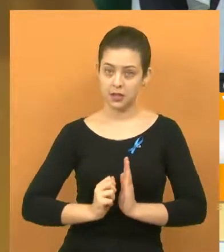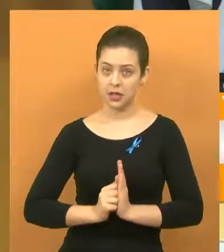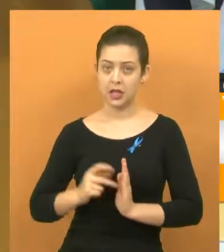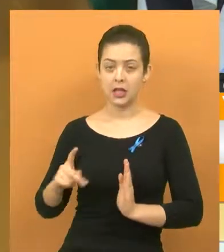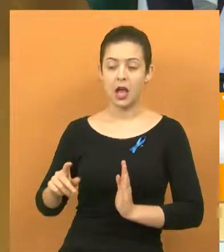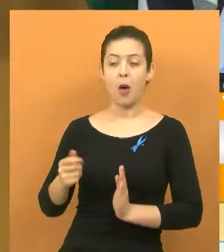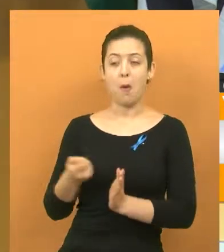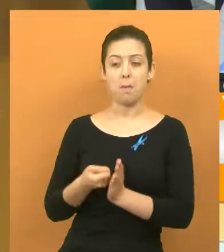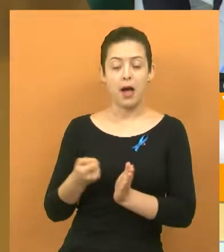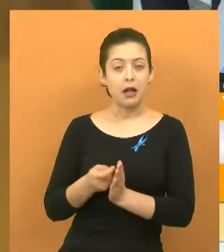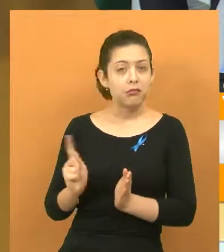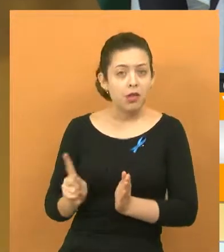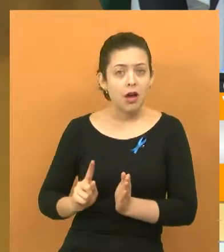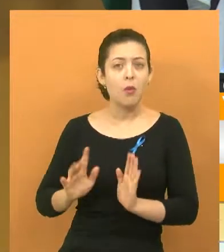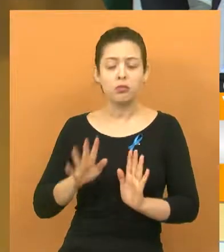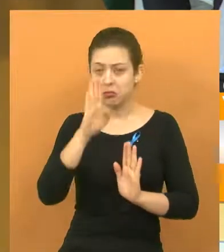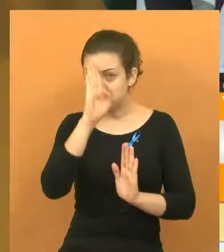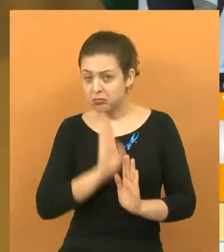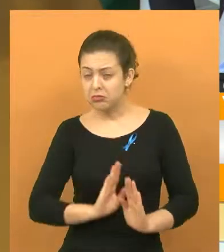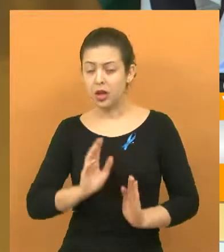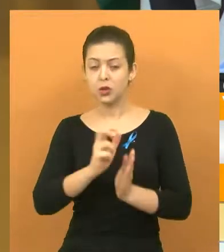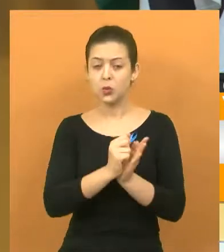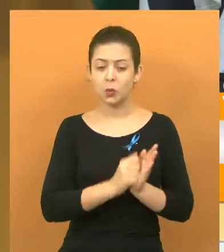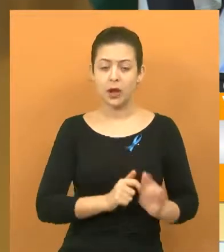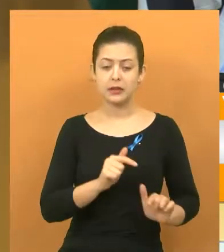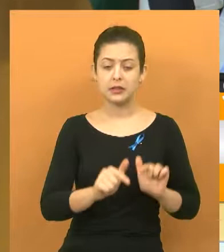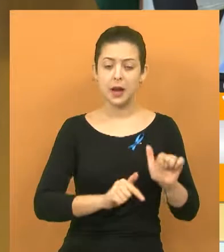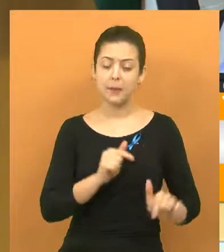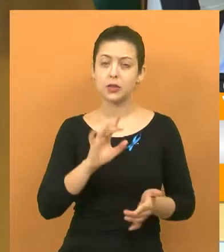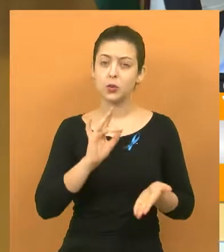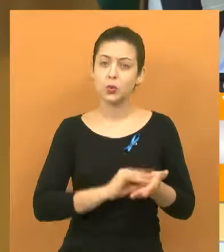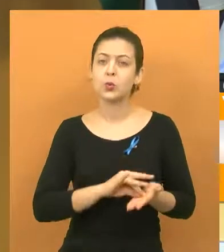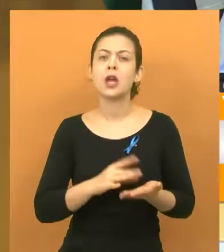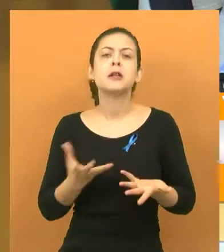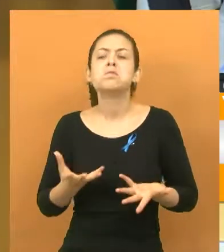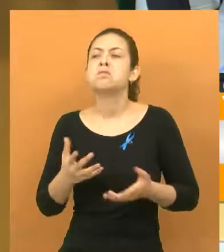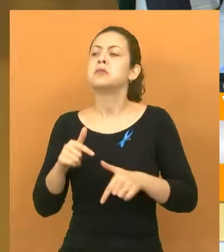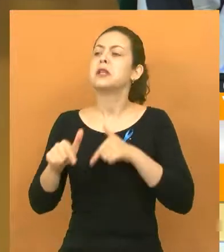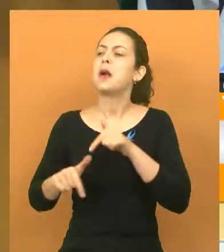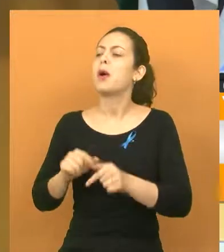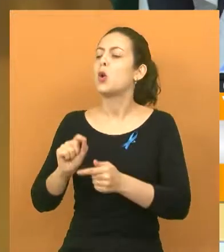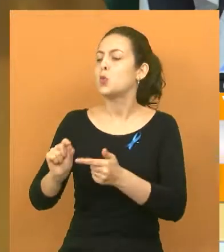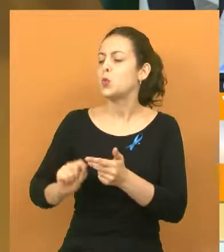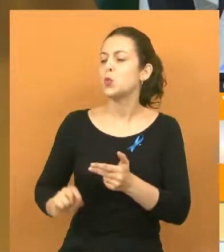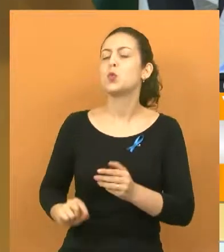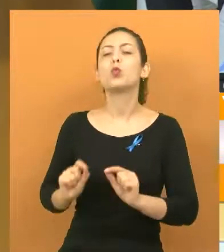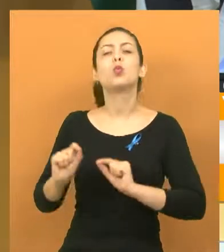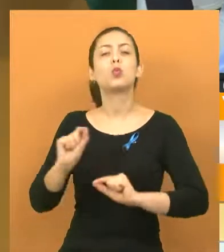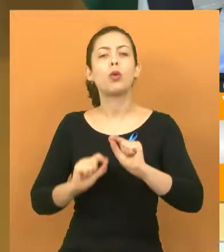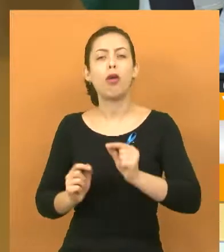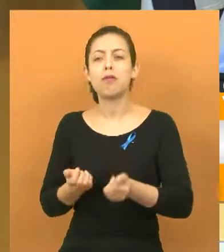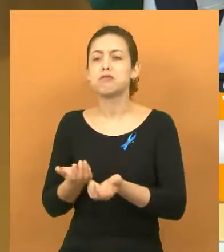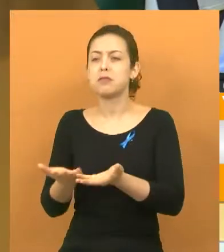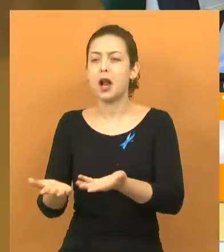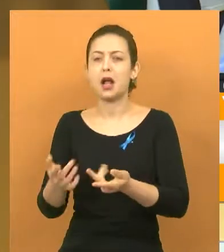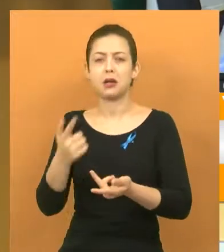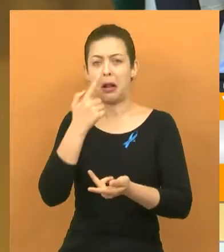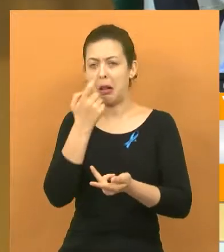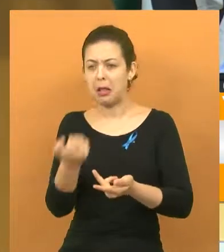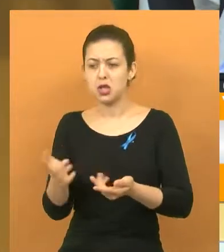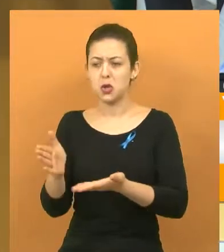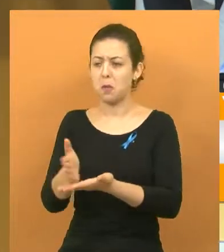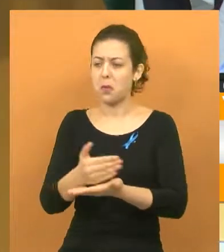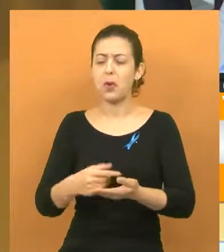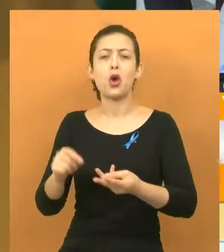onerá-los, para que eles regulamentem esse trabalho, digam o tipo de trabalho que eles façam, para que crie-se, inclusive,